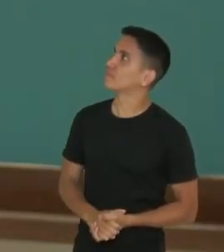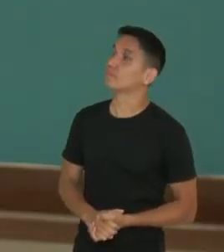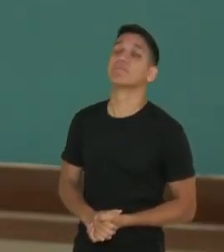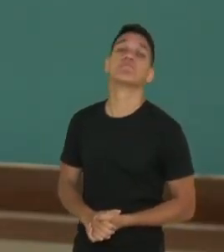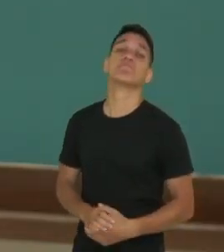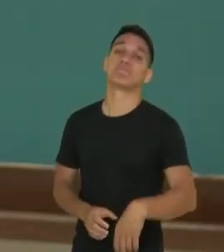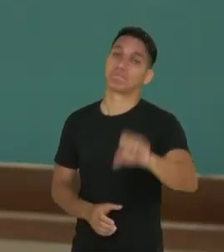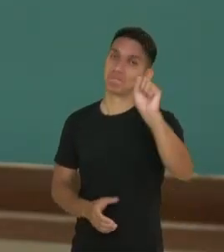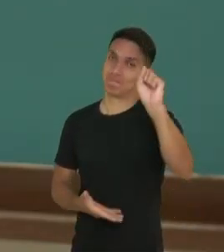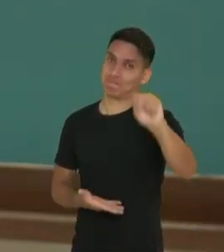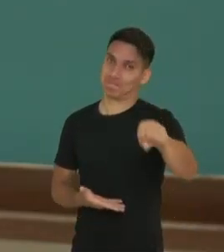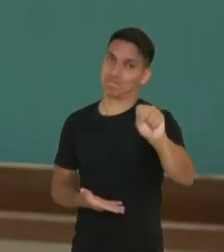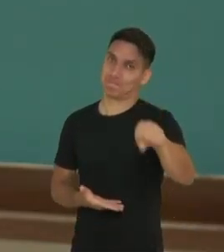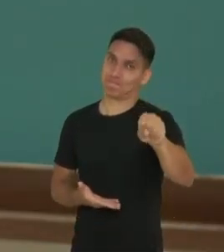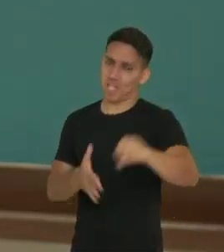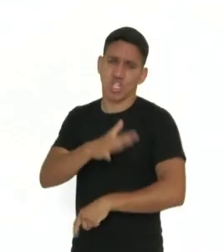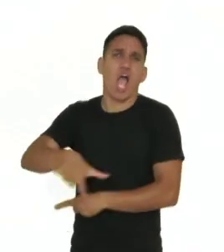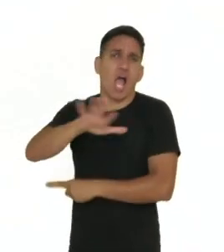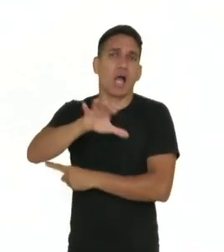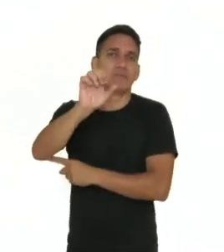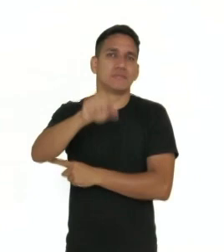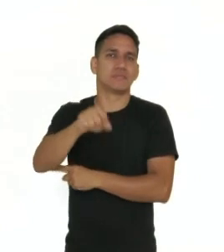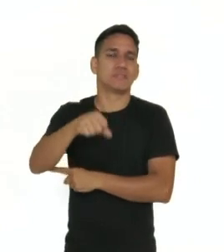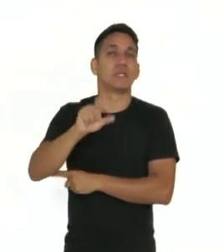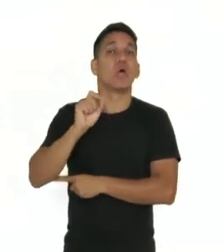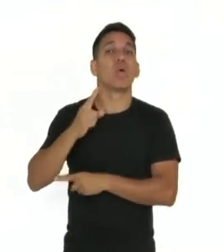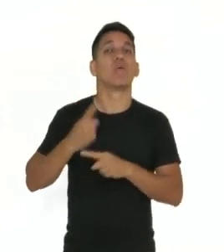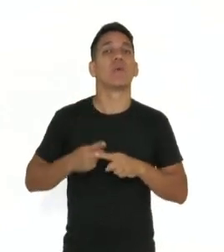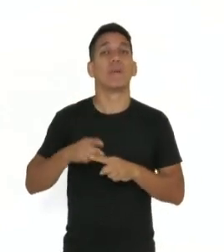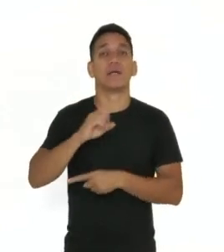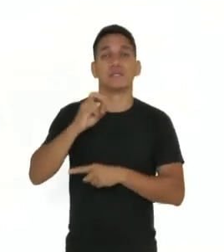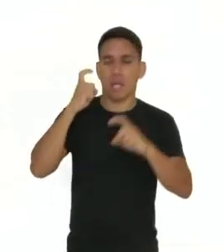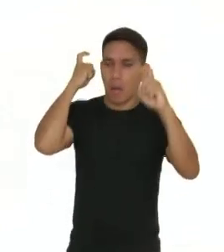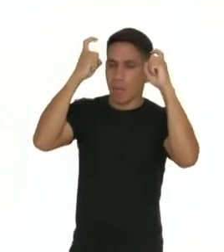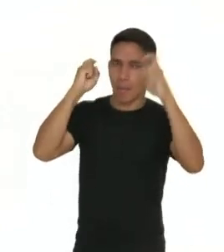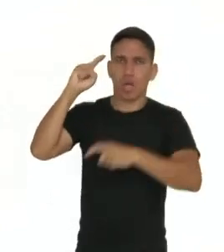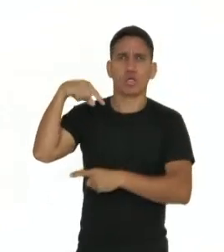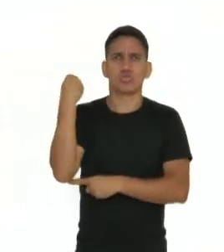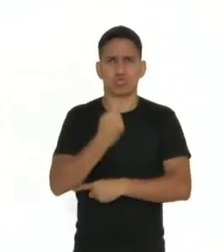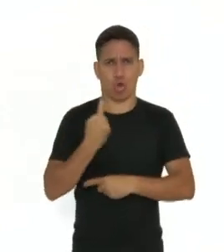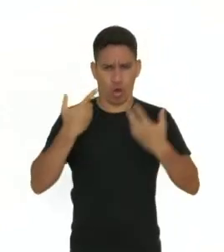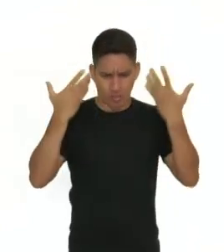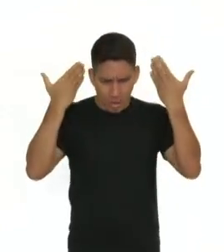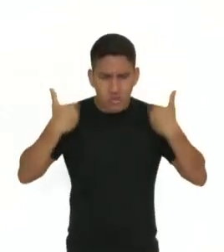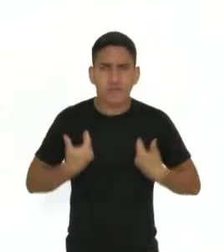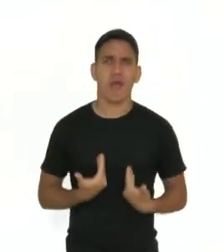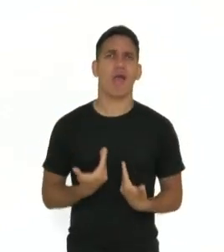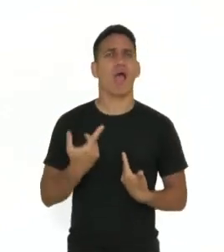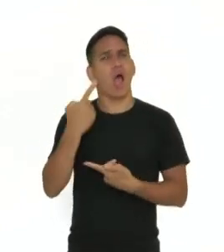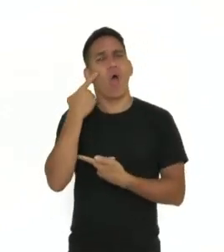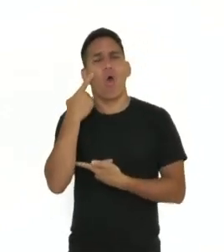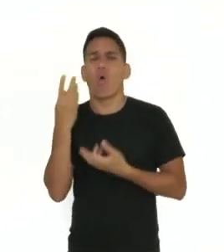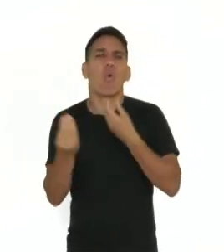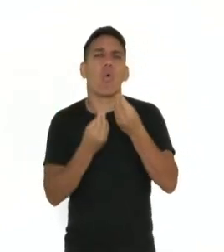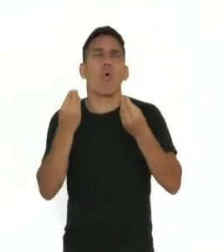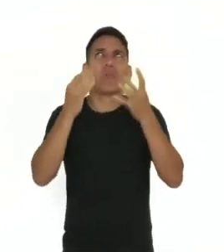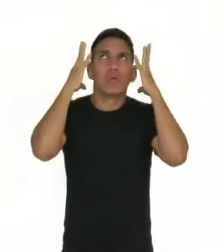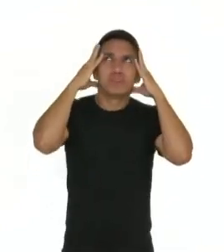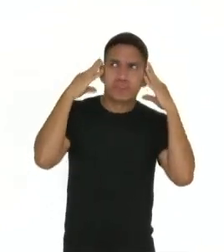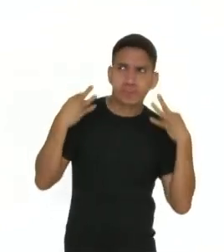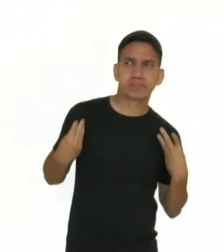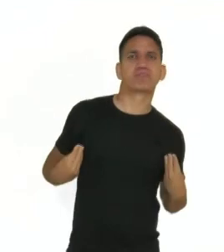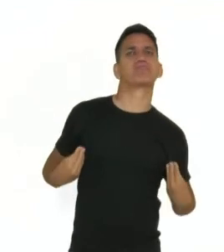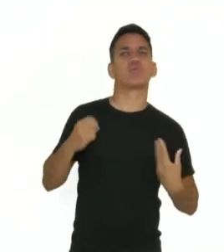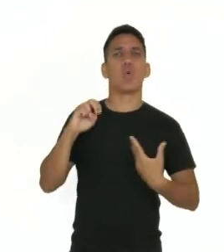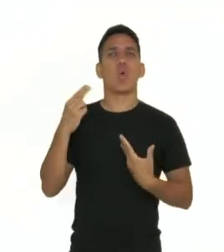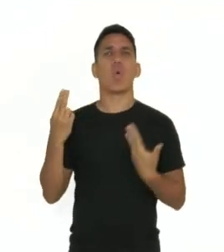Sim, né? De modo geral, sim. Quem tem a preocupação com o nosso visual, né? Quem cuida, como é que tá nosso cabelo? Tá muito